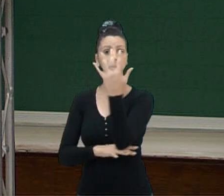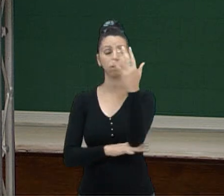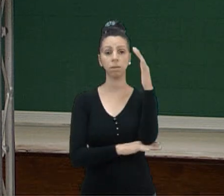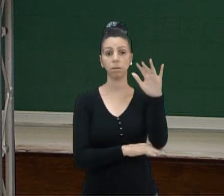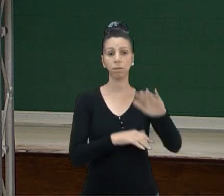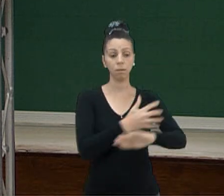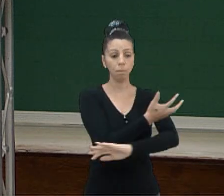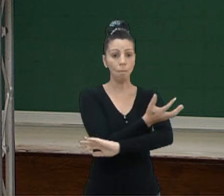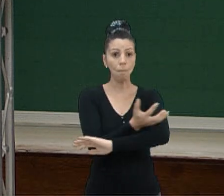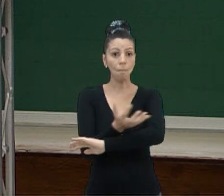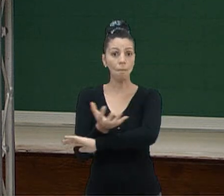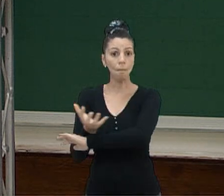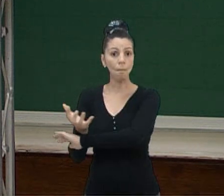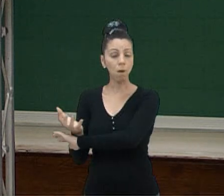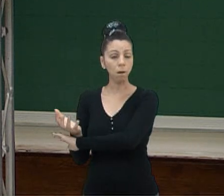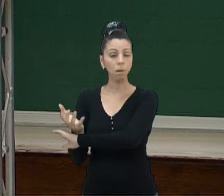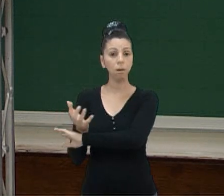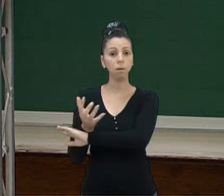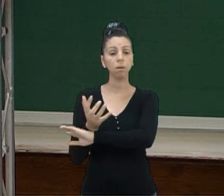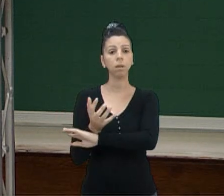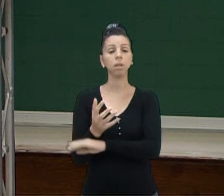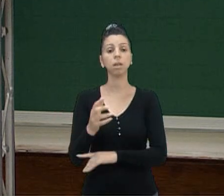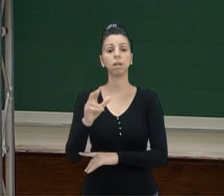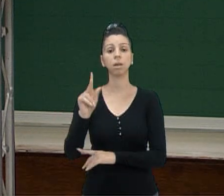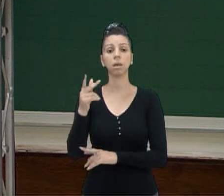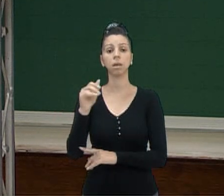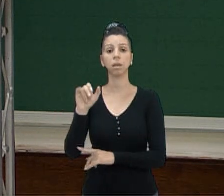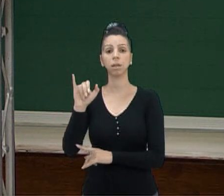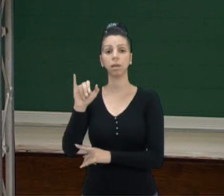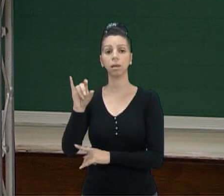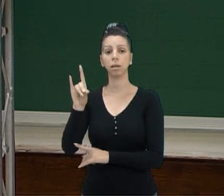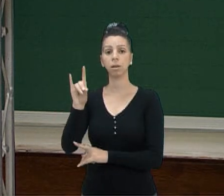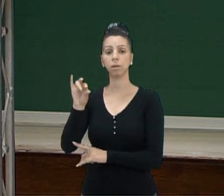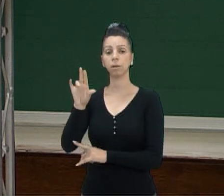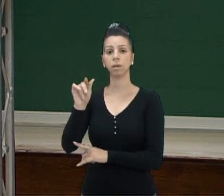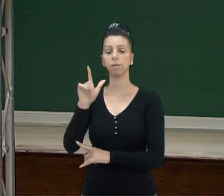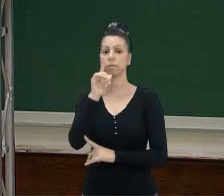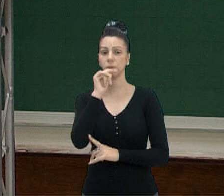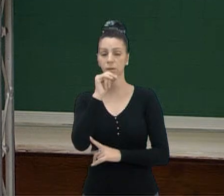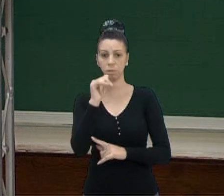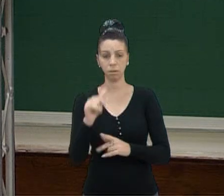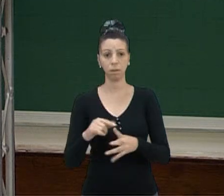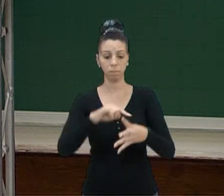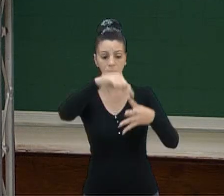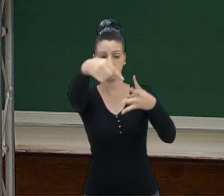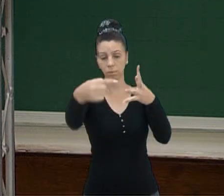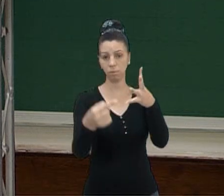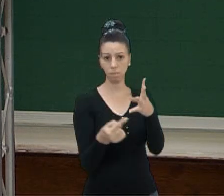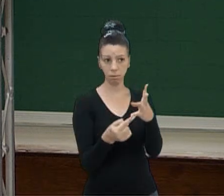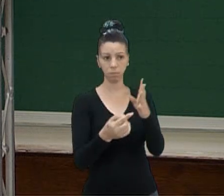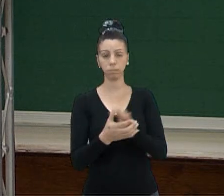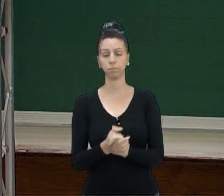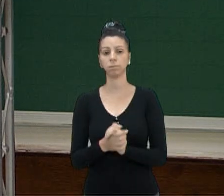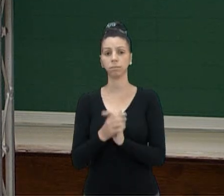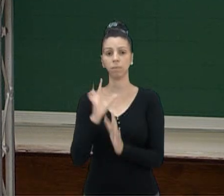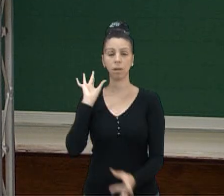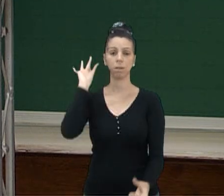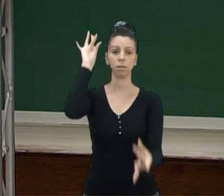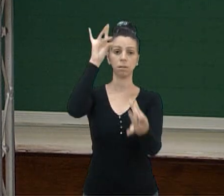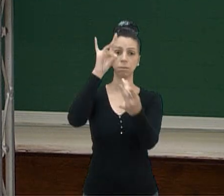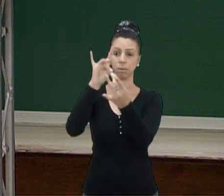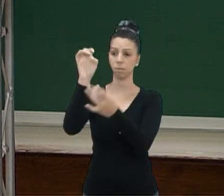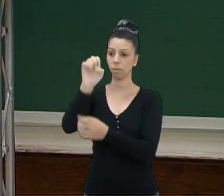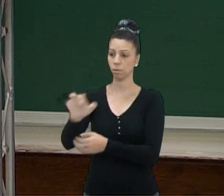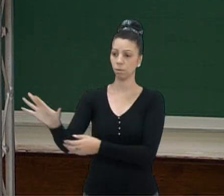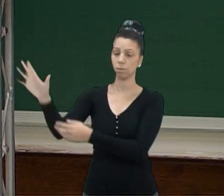os 4 grandes temas quando a gente estuda regiões naturais, certo? A gente vai falar um pouquinho de cada um deles, especificamente da